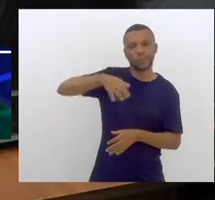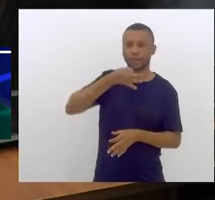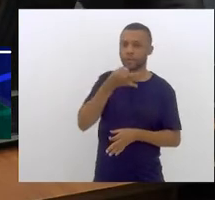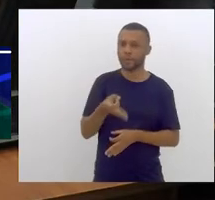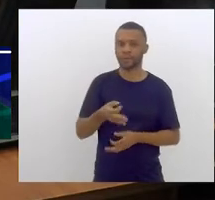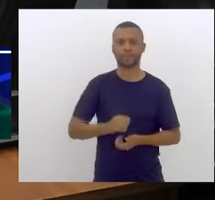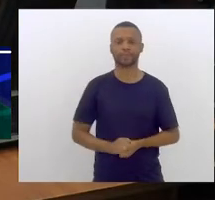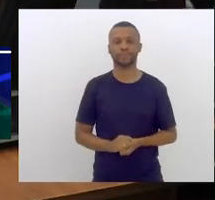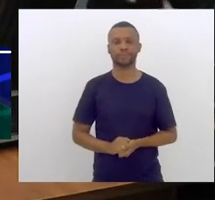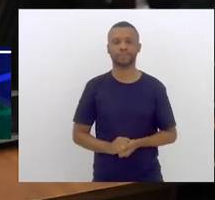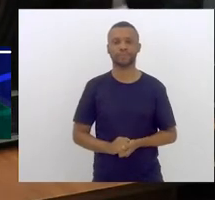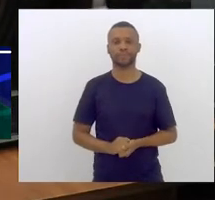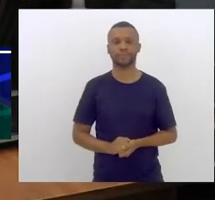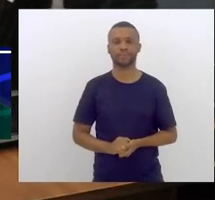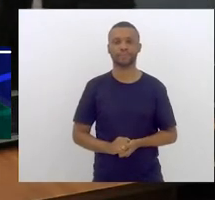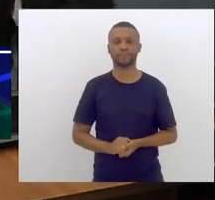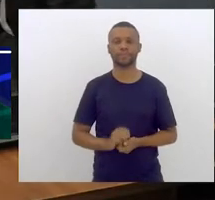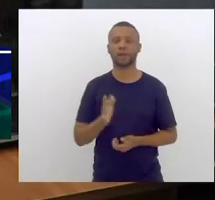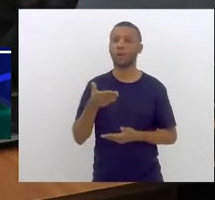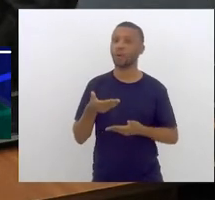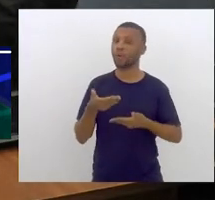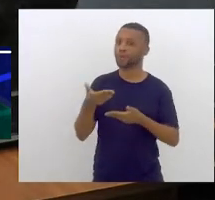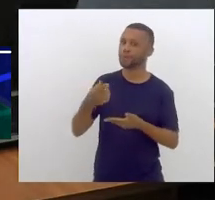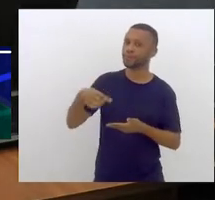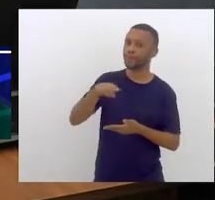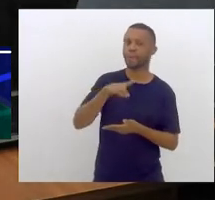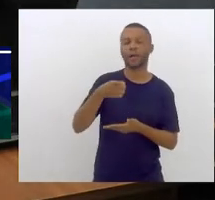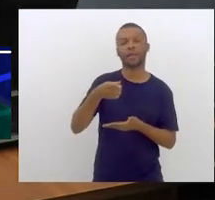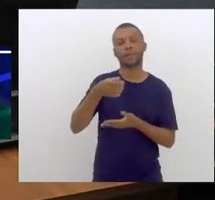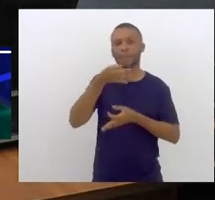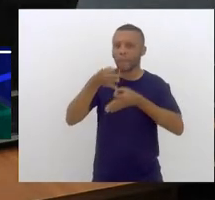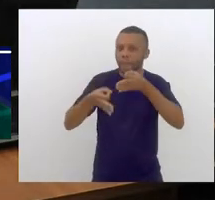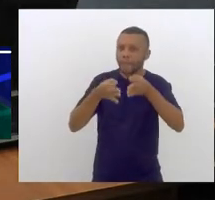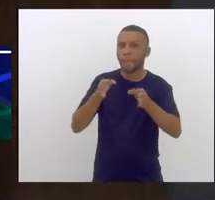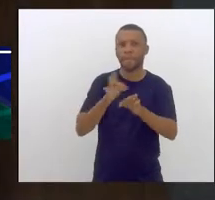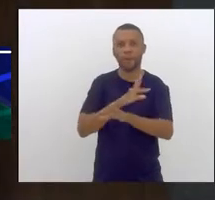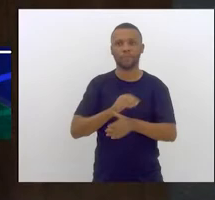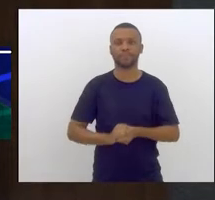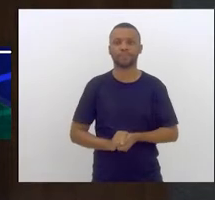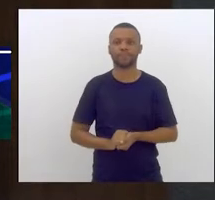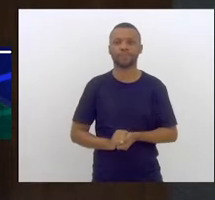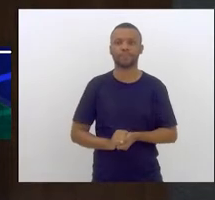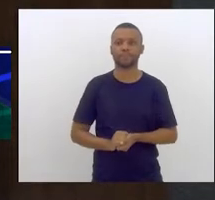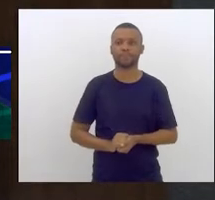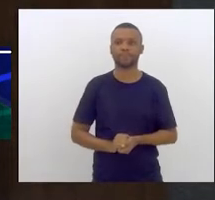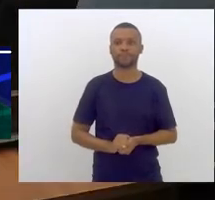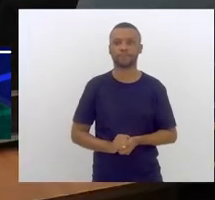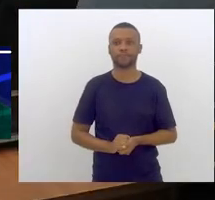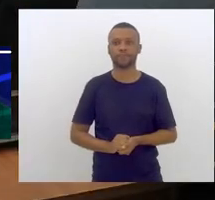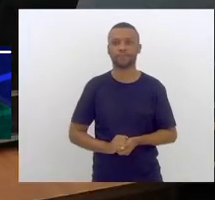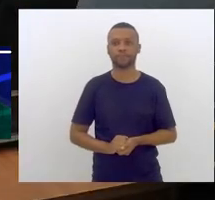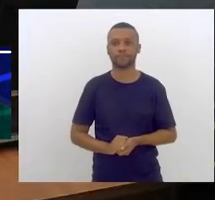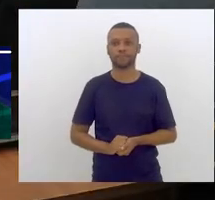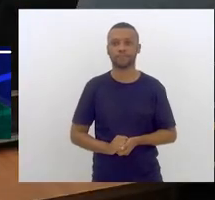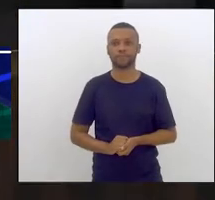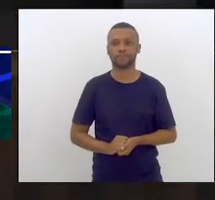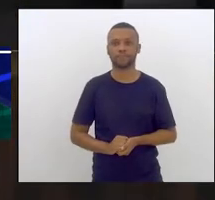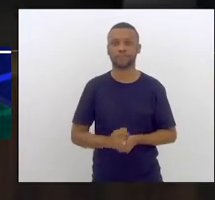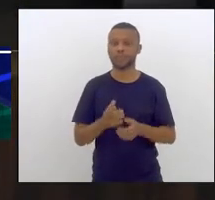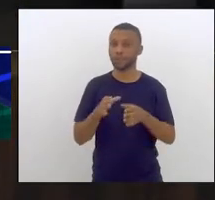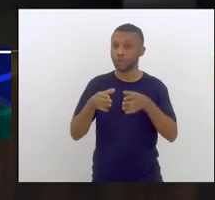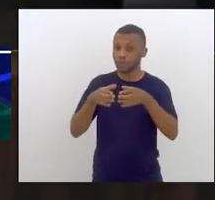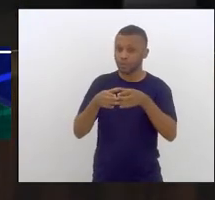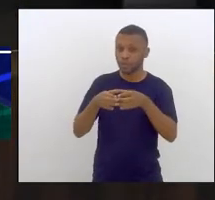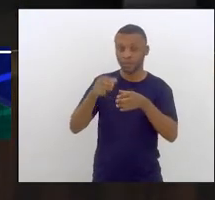Excelência, defere o pedido de Vossa Excelência e já convido a Vossa Excelência para emitir o parecer. Parecer favorável. Pela Comissão de Prevenção,